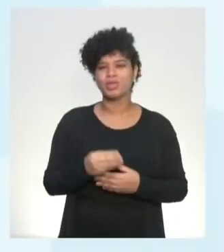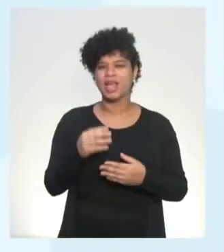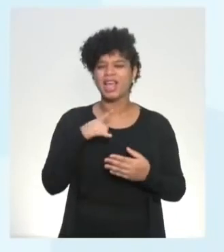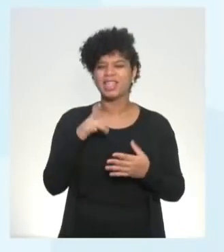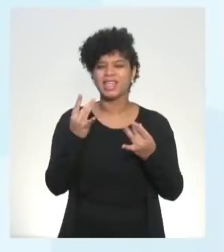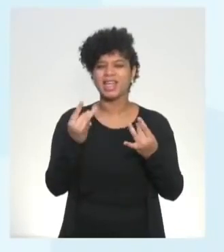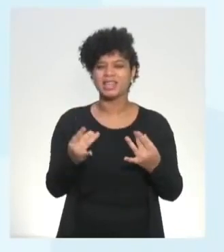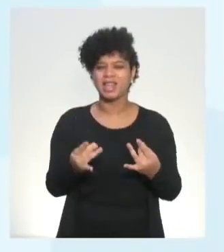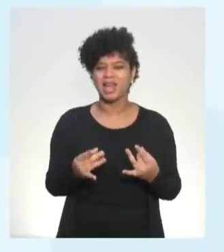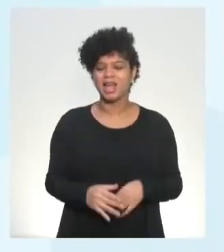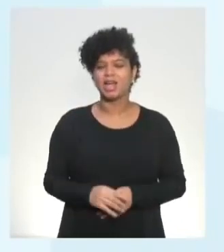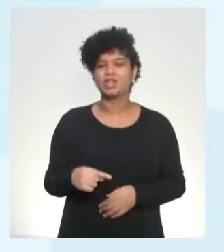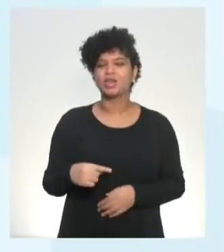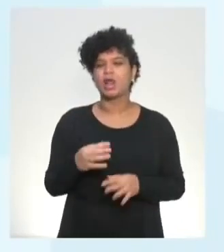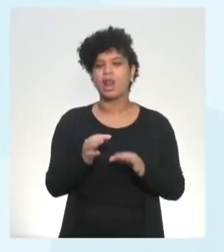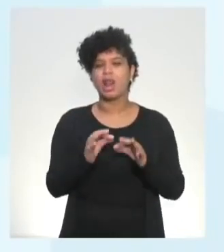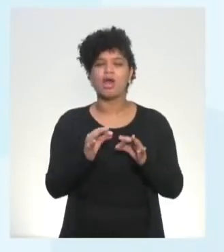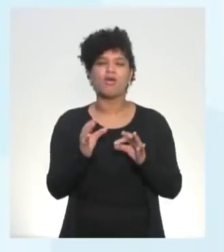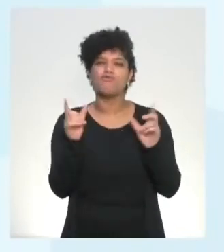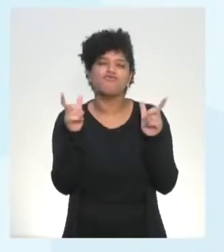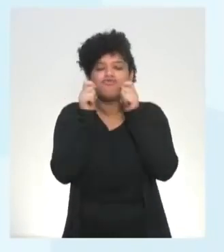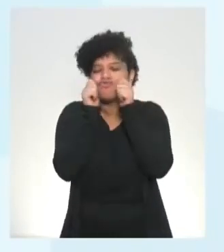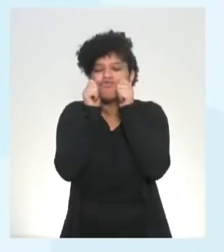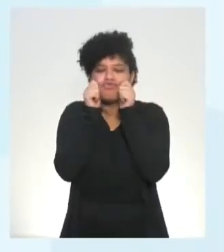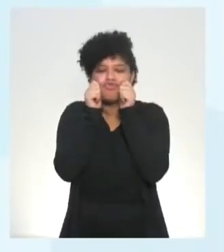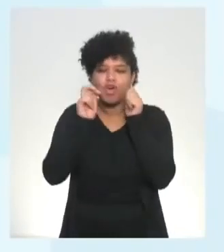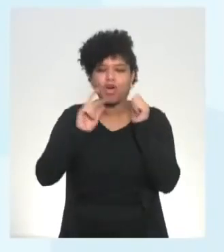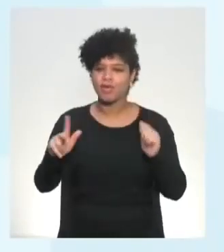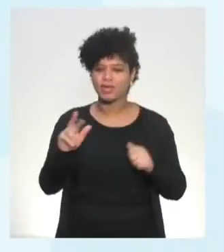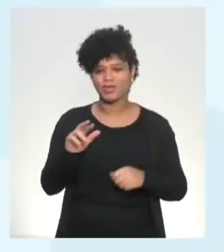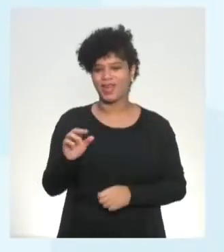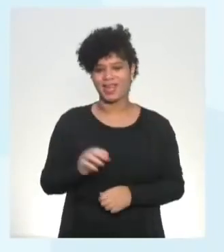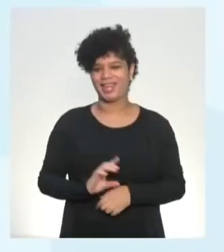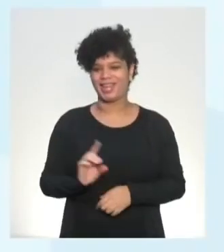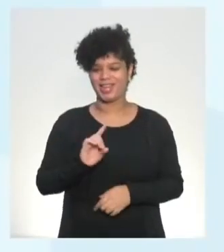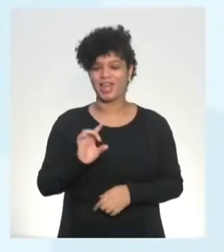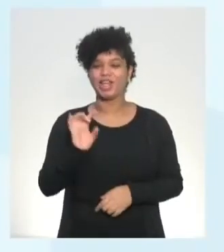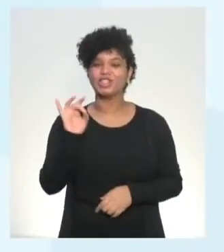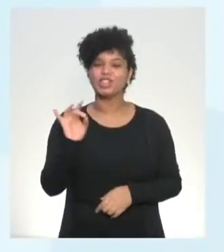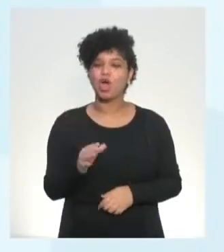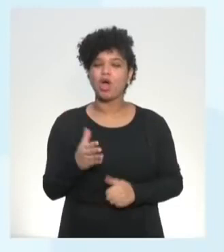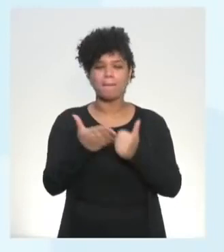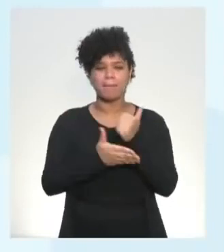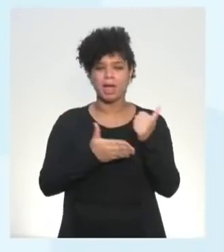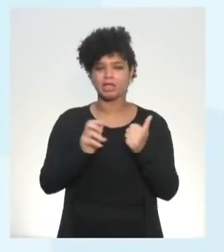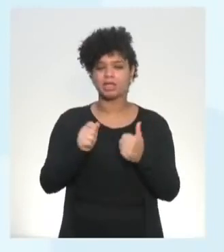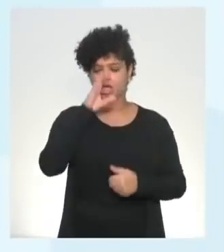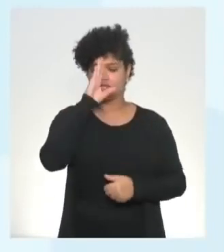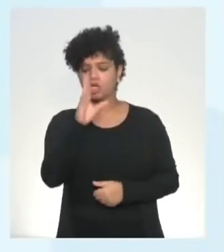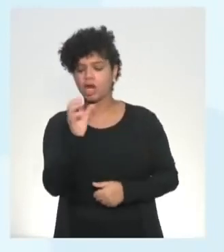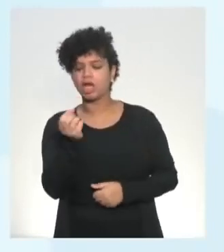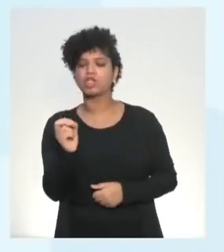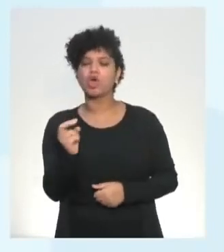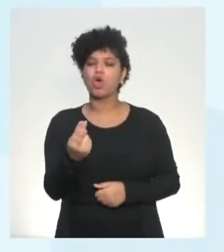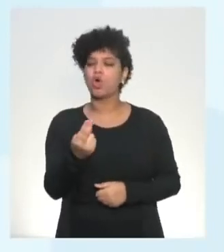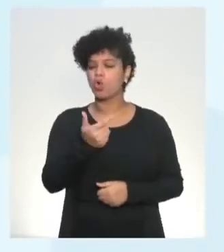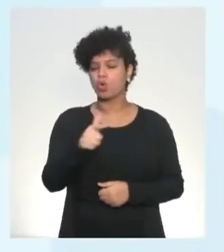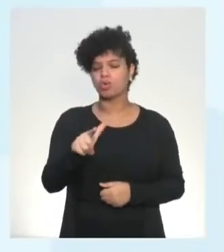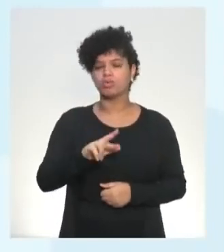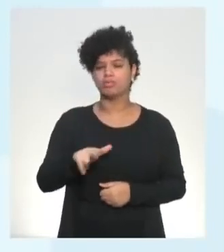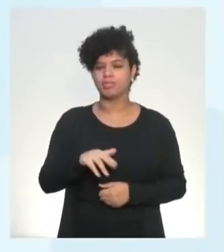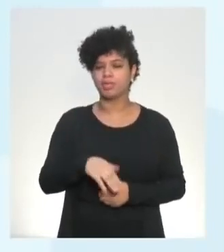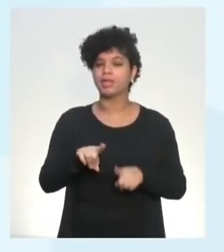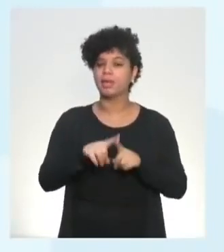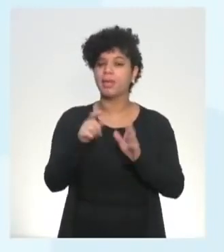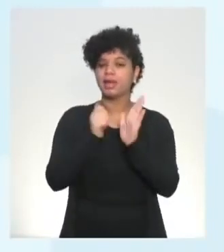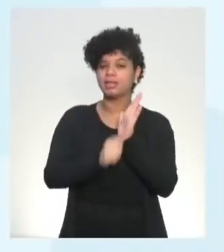geralmente nessas cartas a gente não faz despedida muito fofa, né? Então, é mais formal, é despedida que pode ser direta ou indireta. Assinatura do